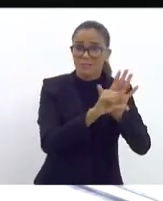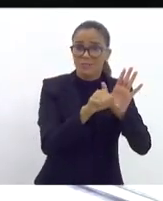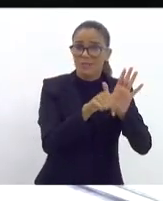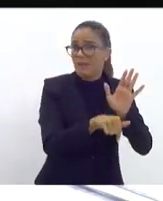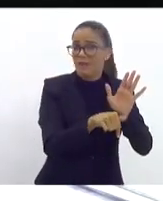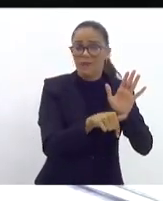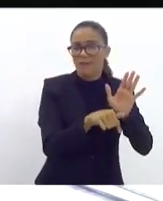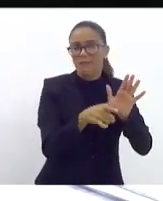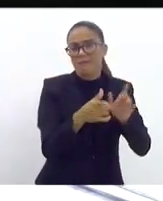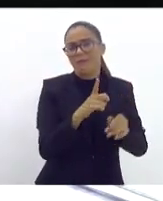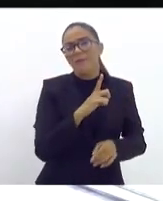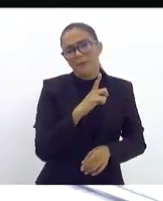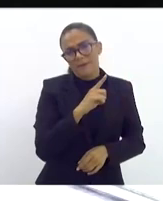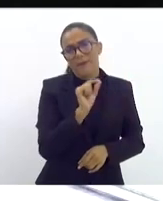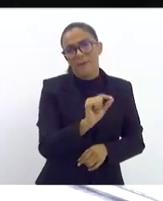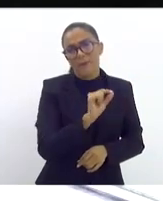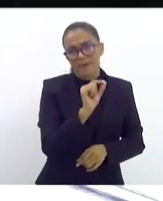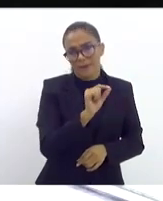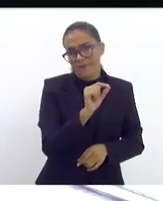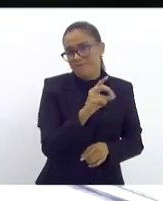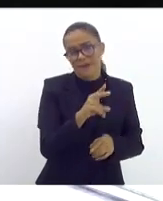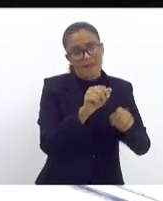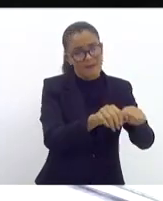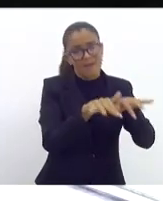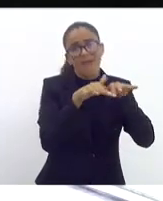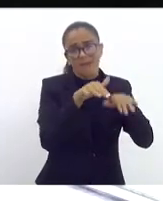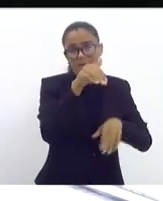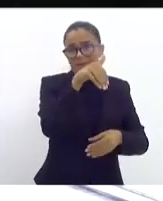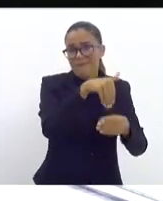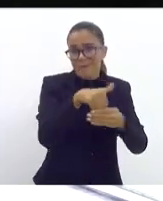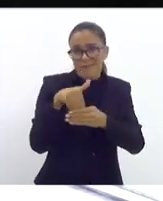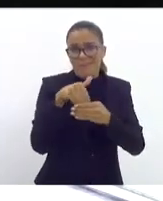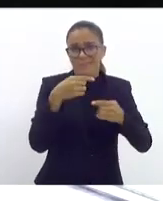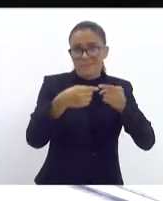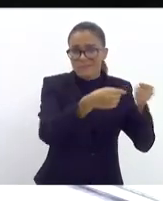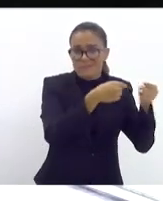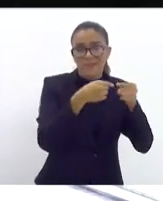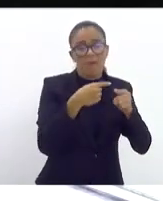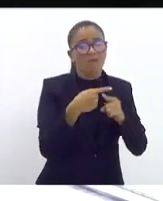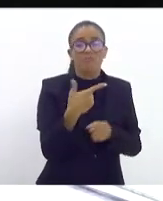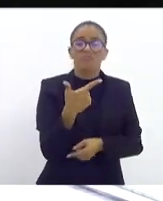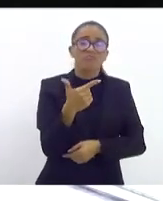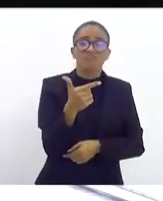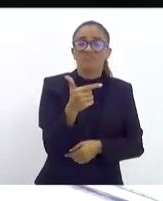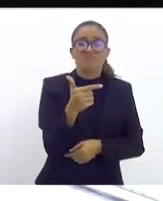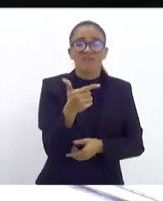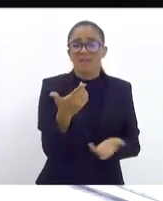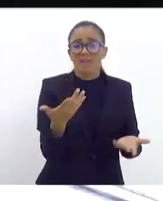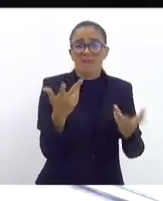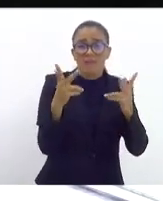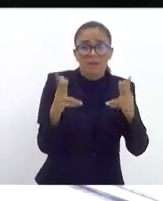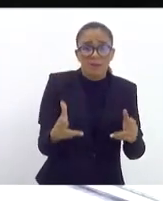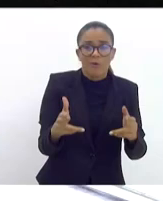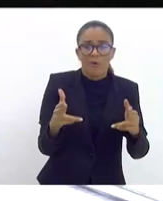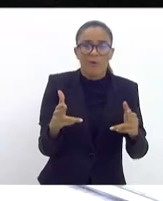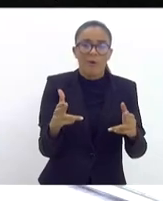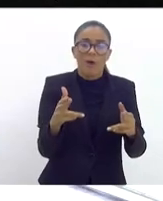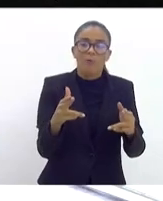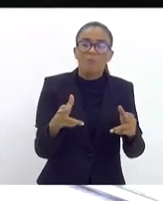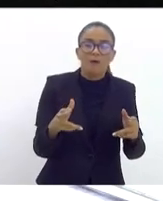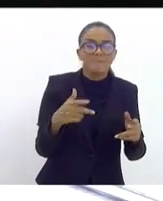a Rigor também vai assim também vai aprender mas não cria colocou aqui o doutor Serginho